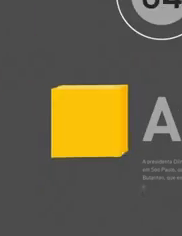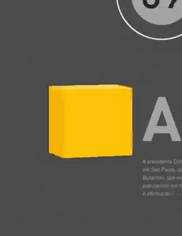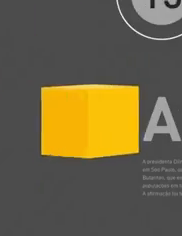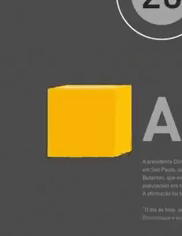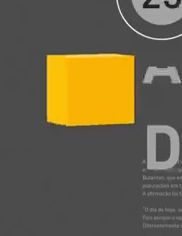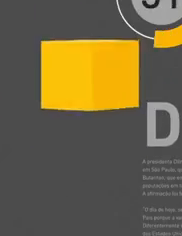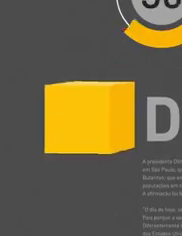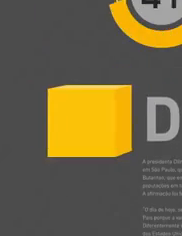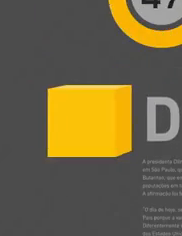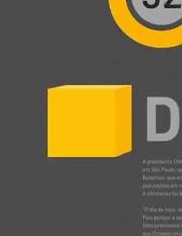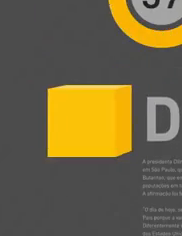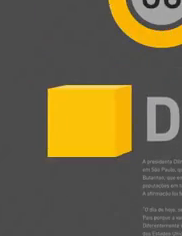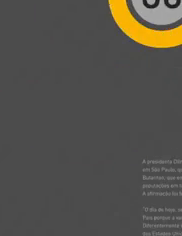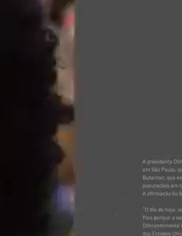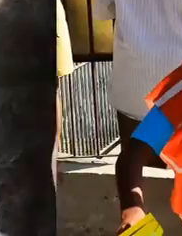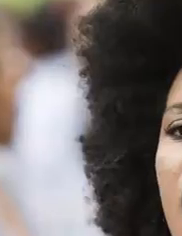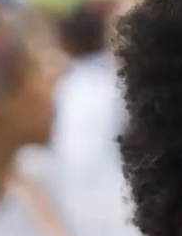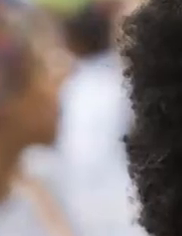o